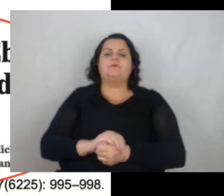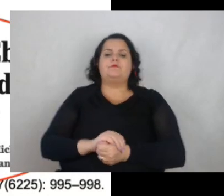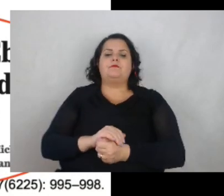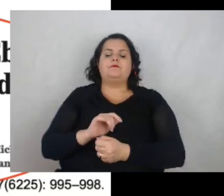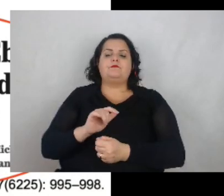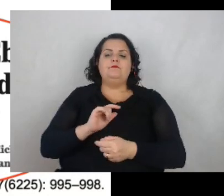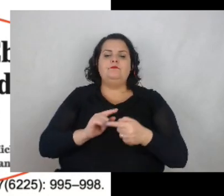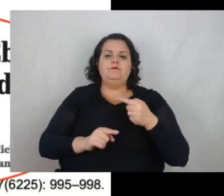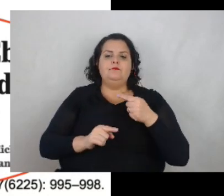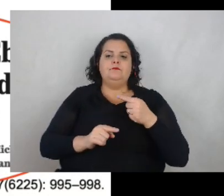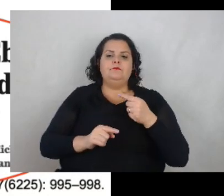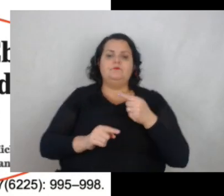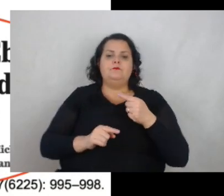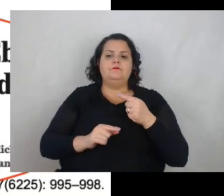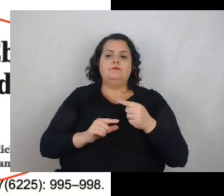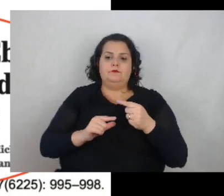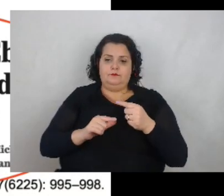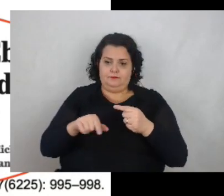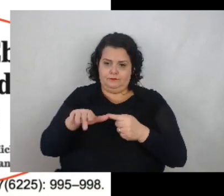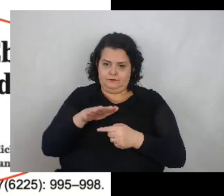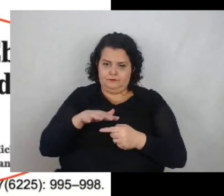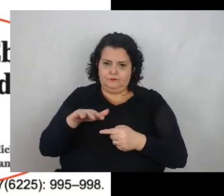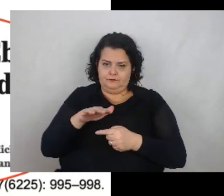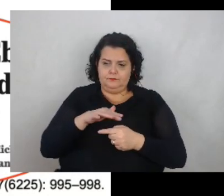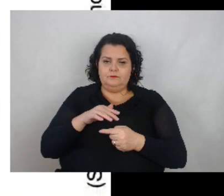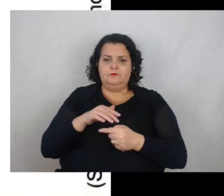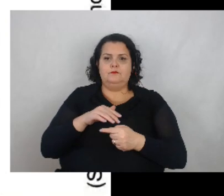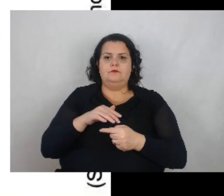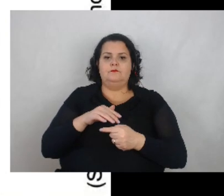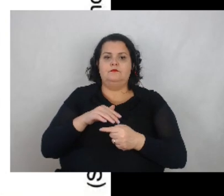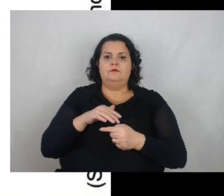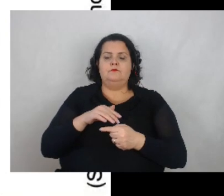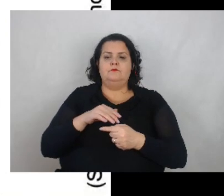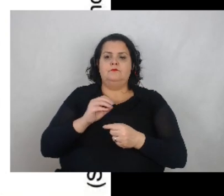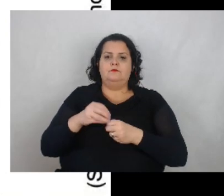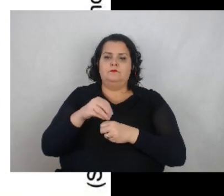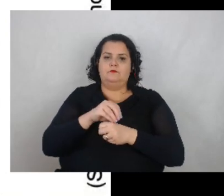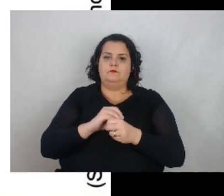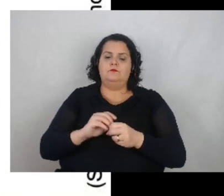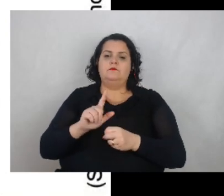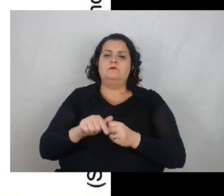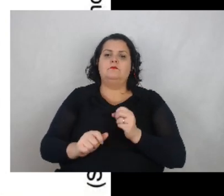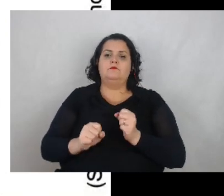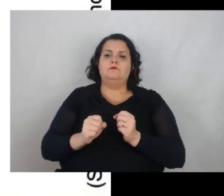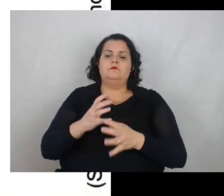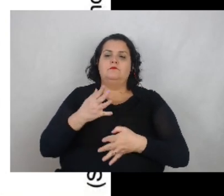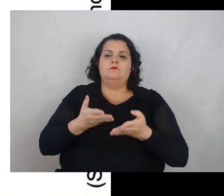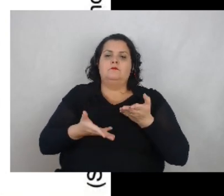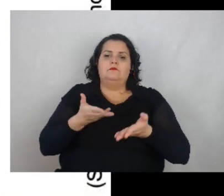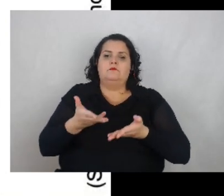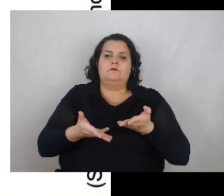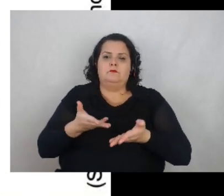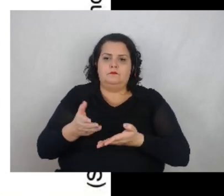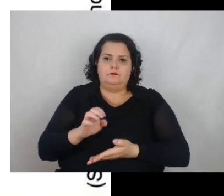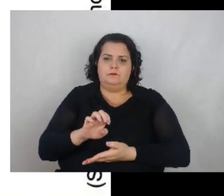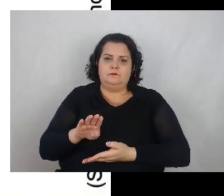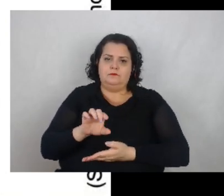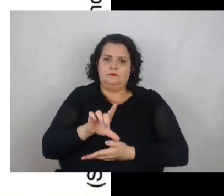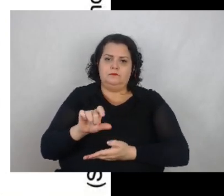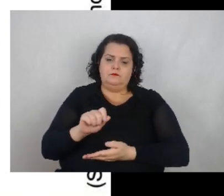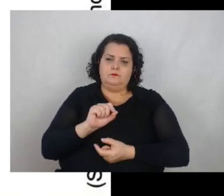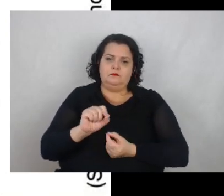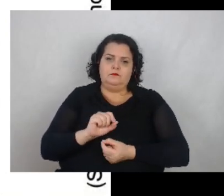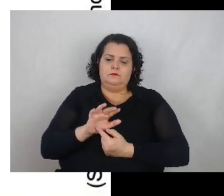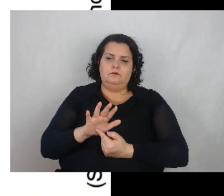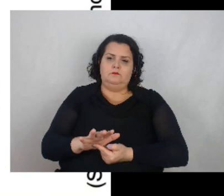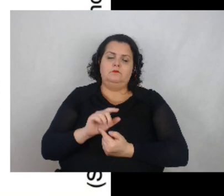como também pode ser alvos para o tratamento dessa doença. Então, praticamente, eles mostraram que em células ou animais tratados